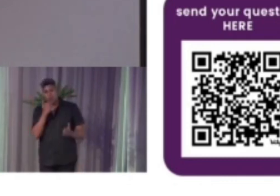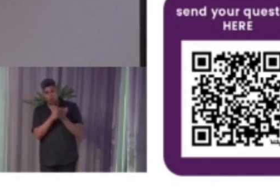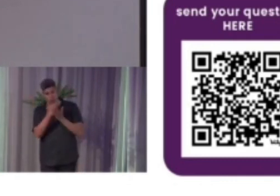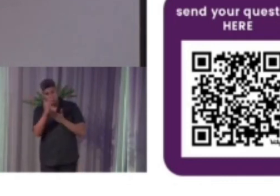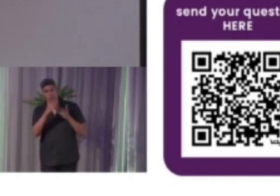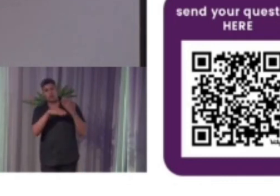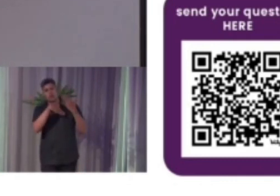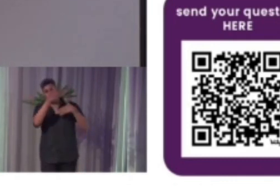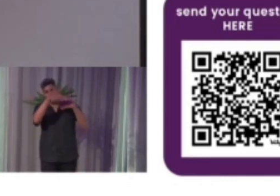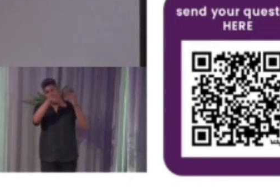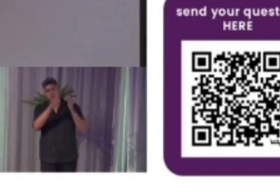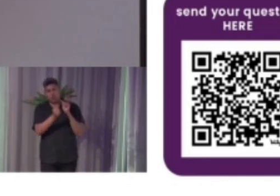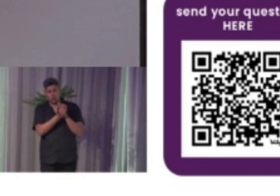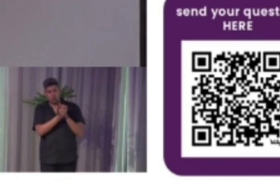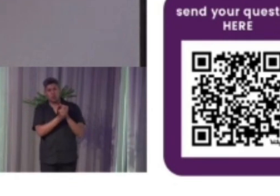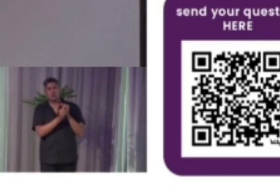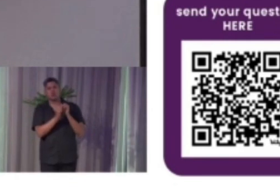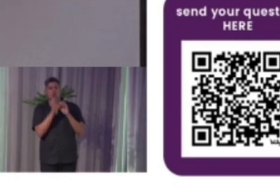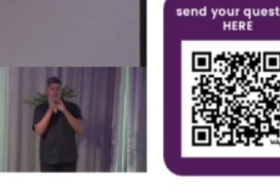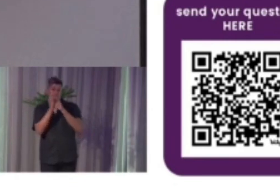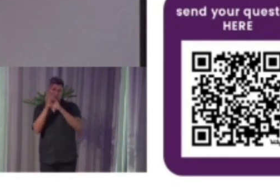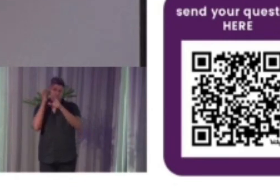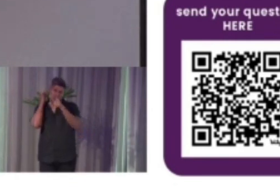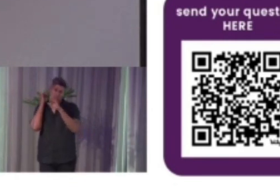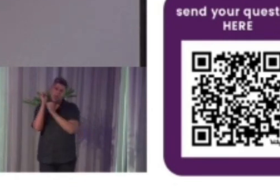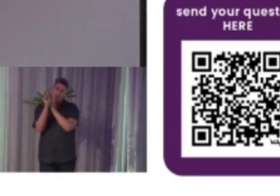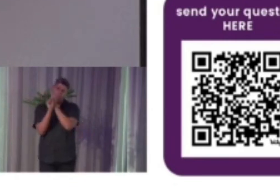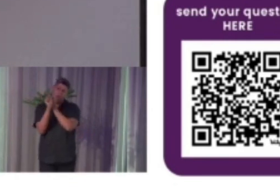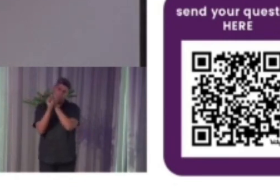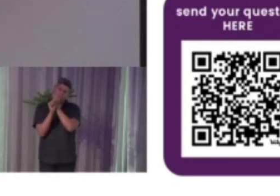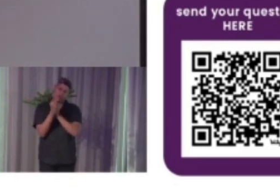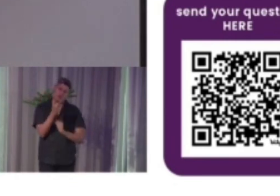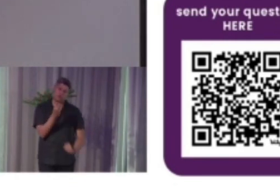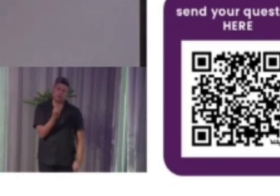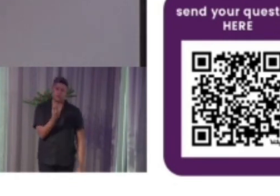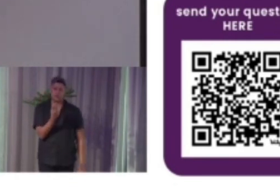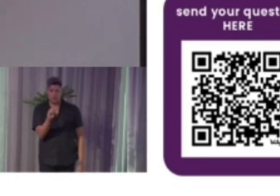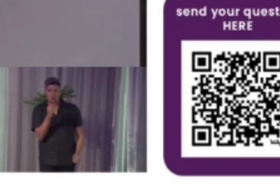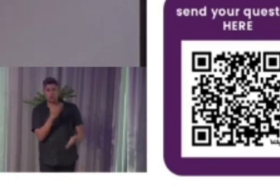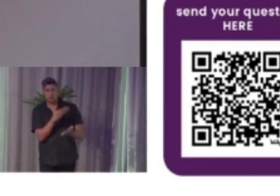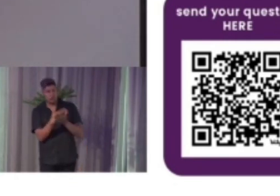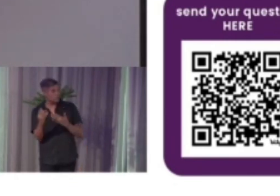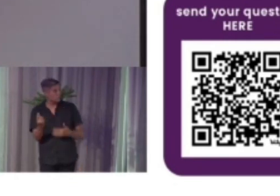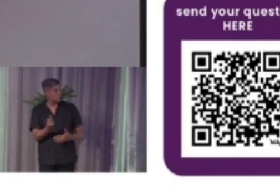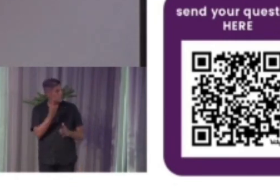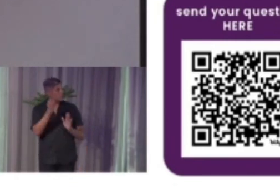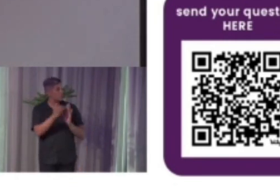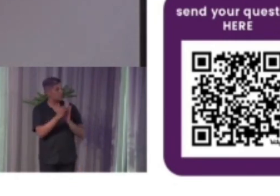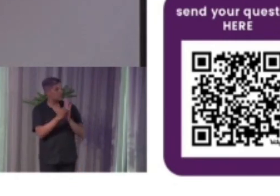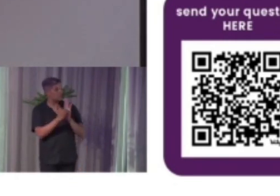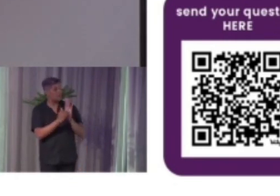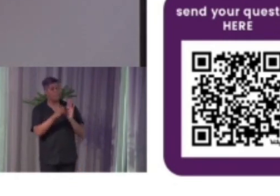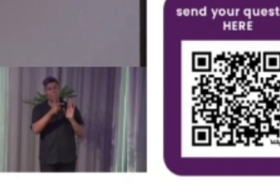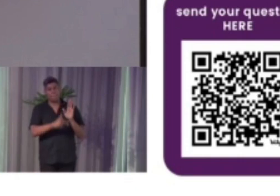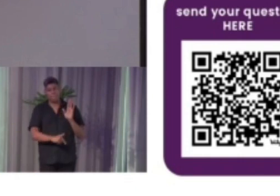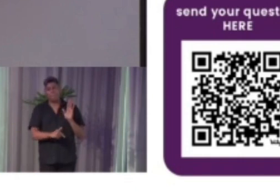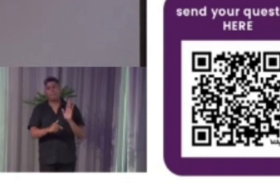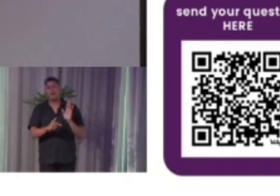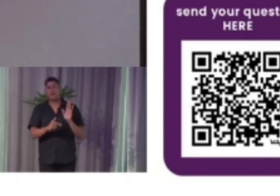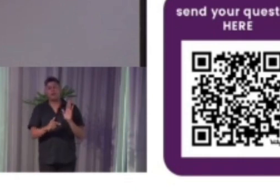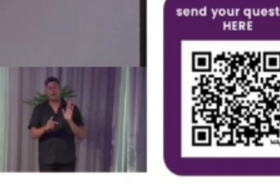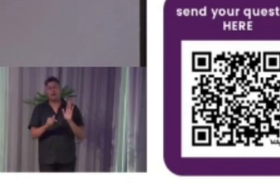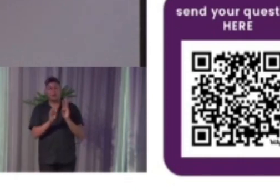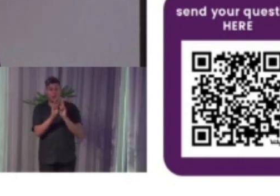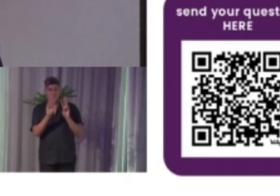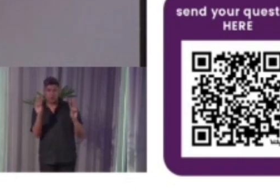plataforma com os engenheiros, e em 2010 a gente iniciou a inserção dos primeiros dados na plataforma do registro, e até